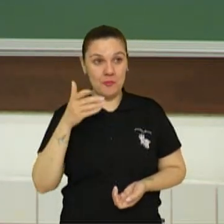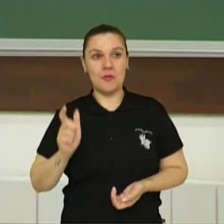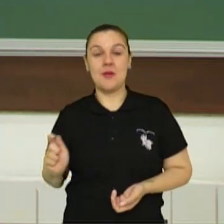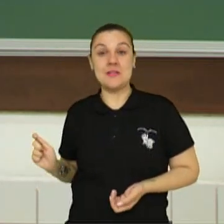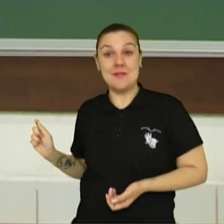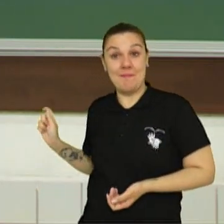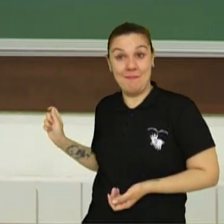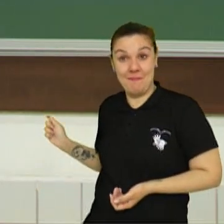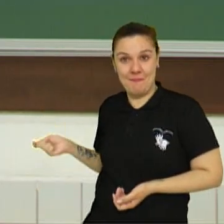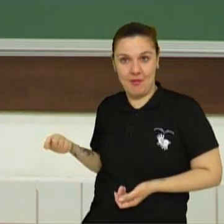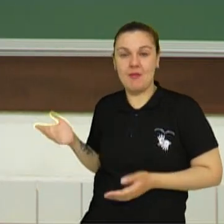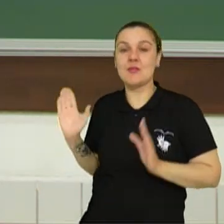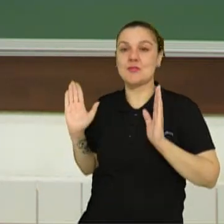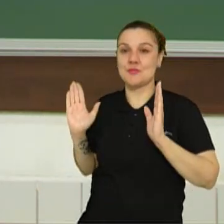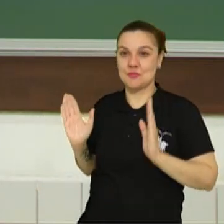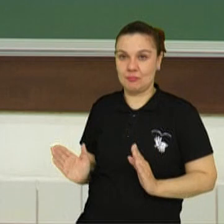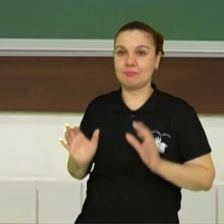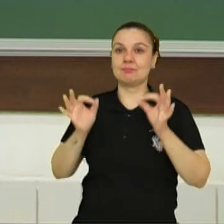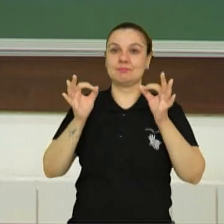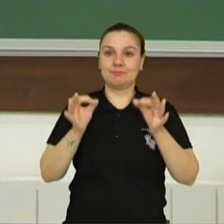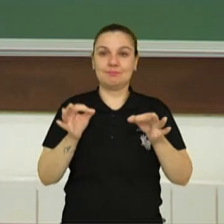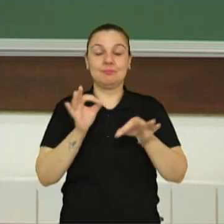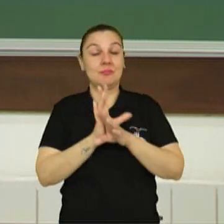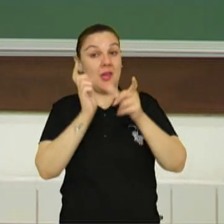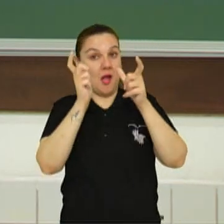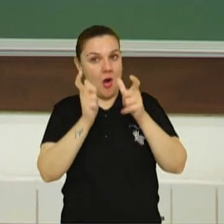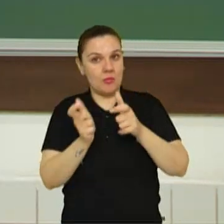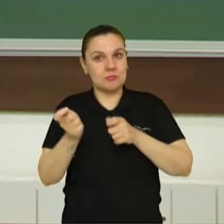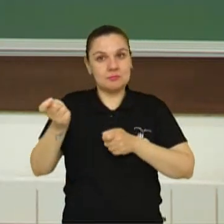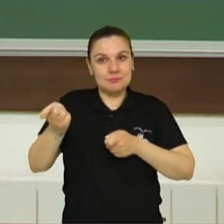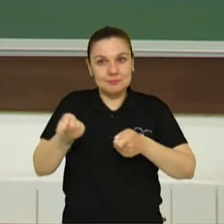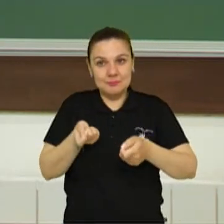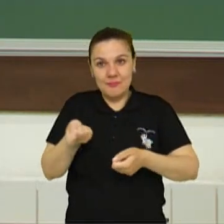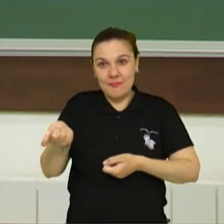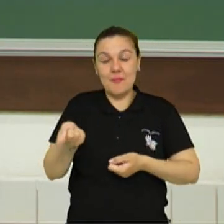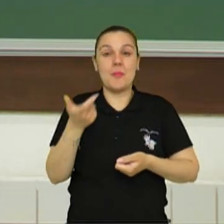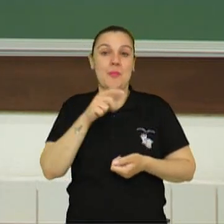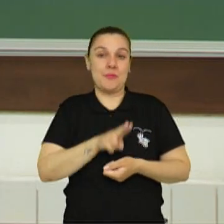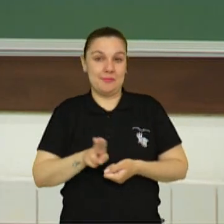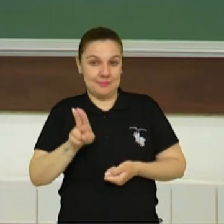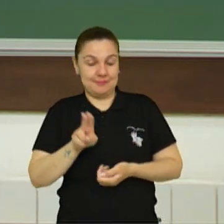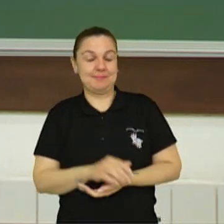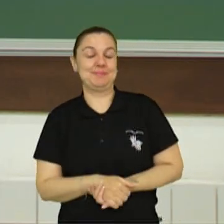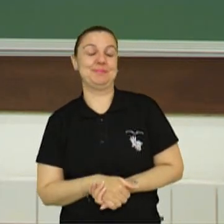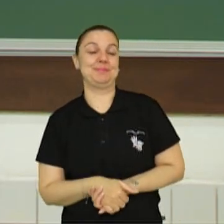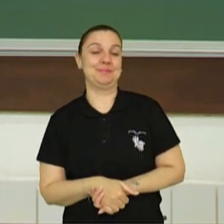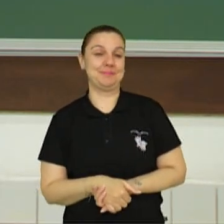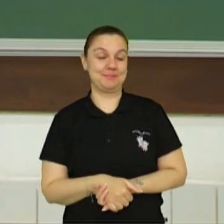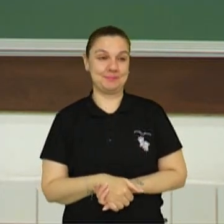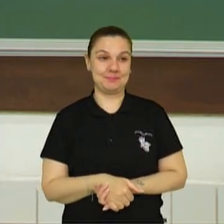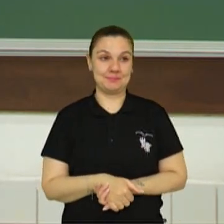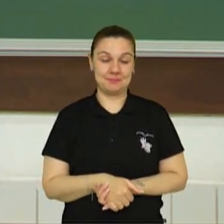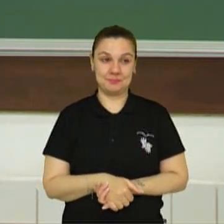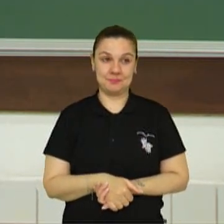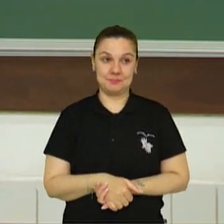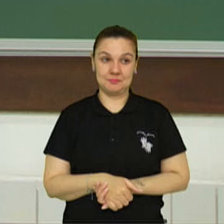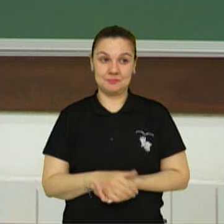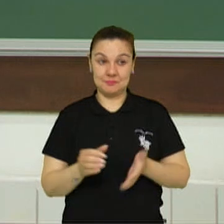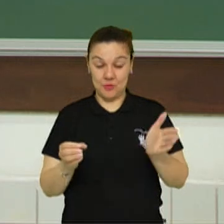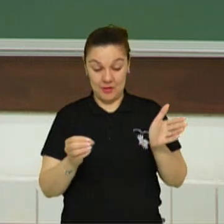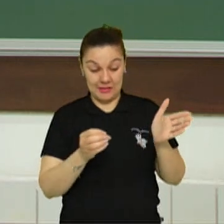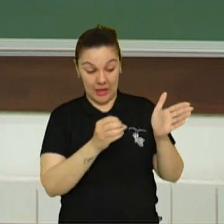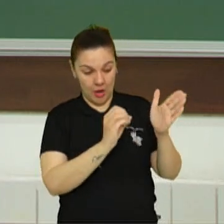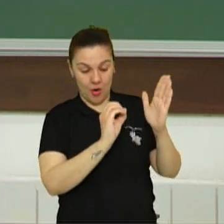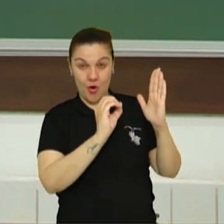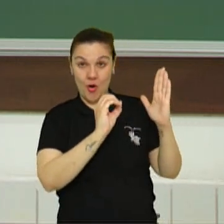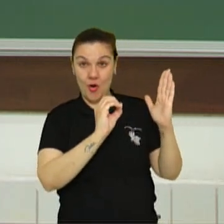vai para fazer a jogada, ele já vai pensando aonde que ele vai, qual tipo de golpe que ele vai usar, tá? Quando tem esse contato, quando ele está